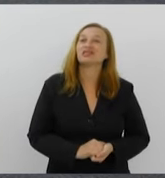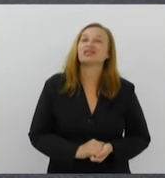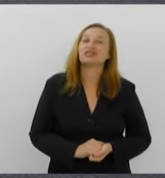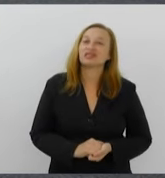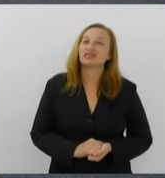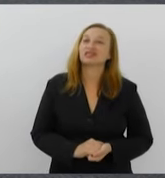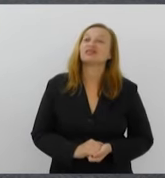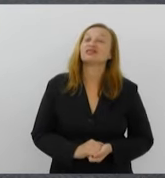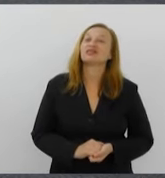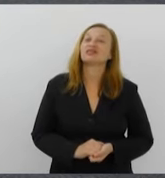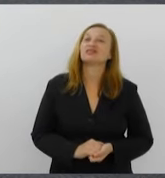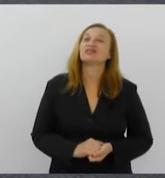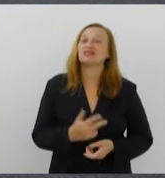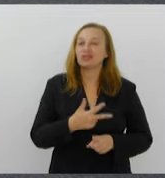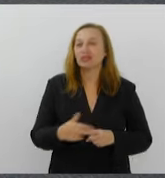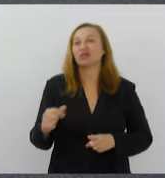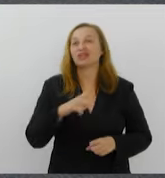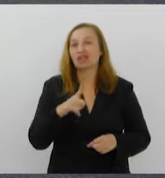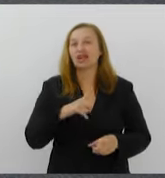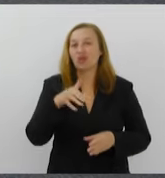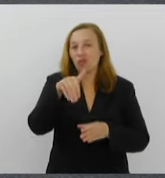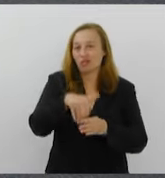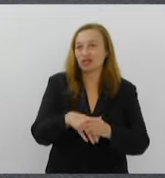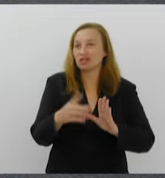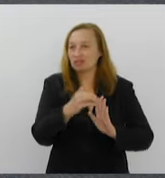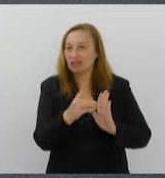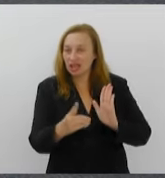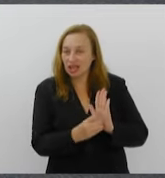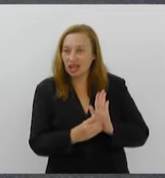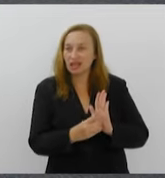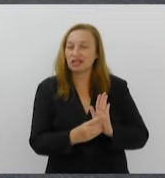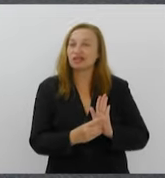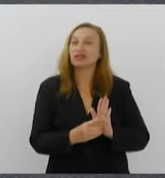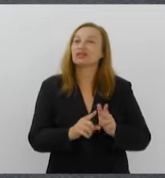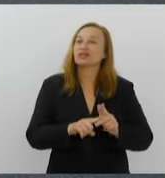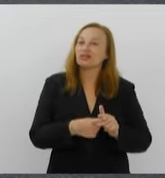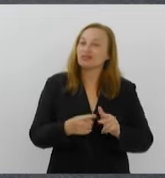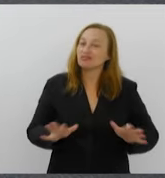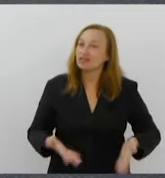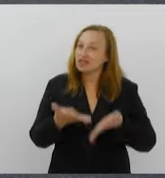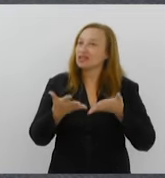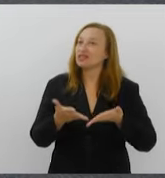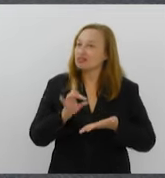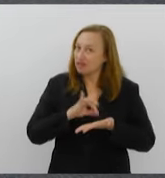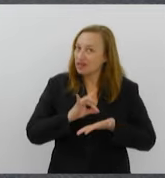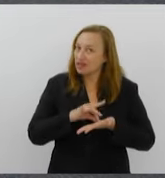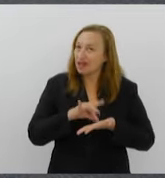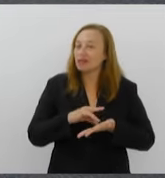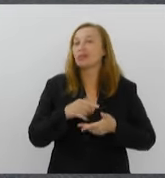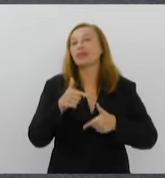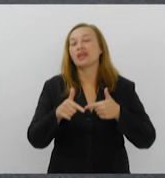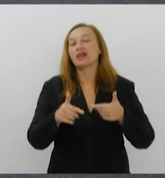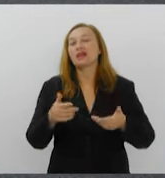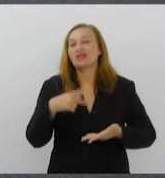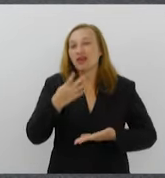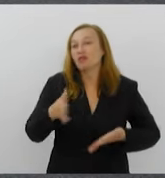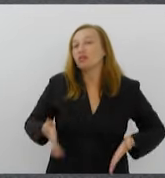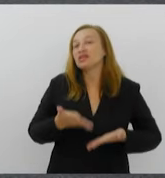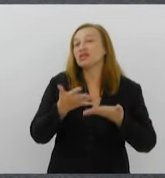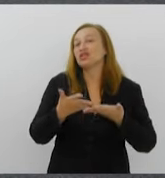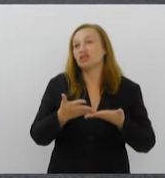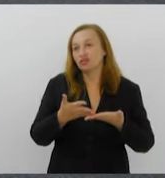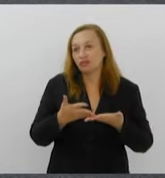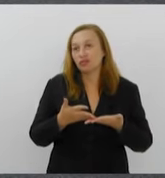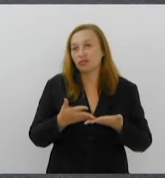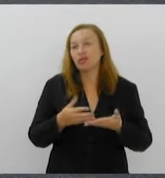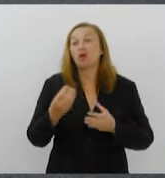com a votação desse decreto, com a manutenção desse incentivo. Na verdade, a gente tem que tratar como incentivo,